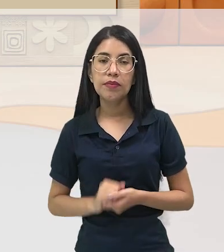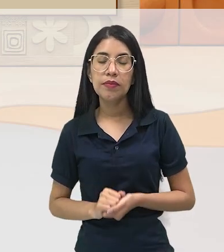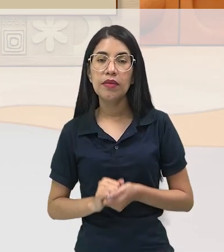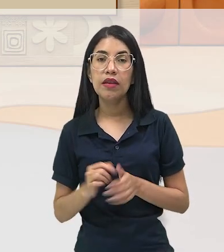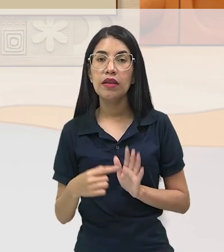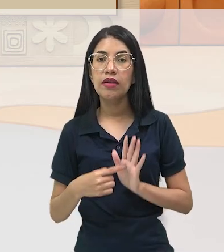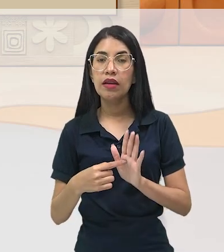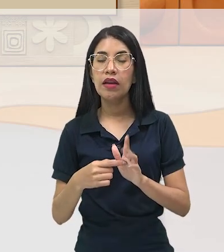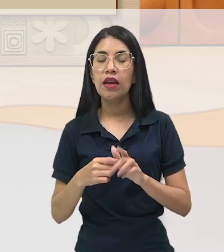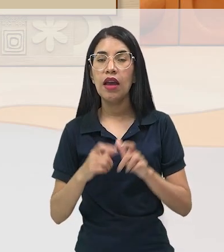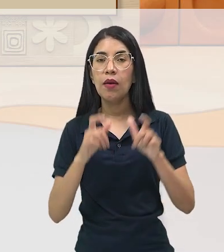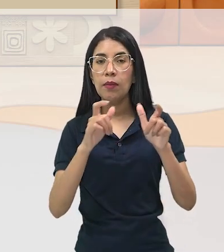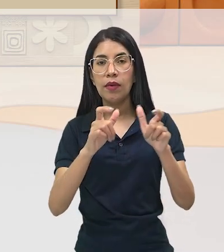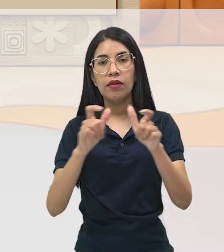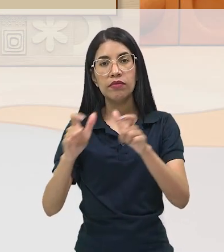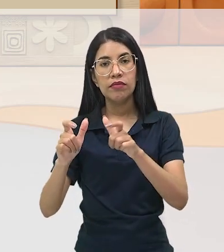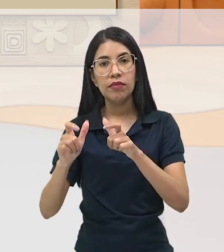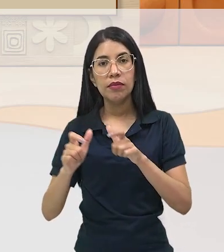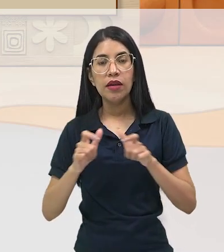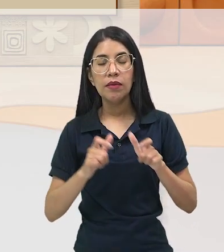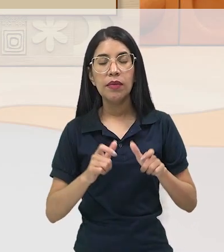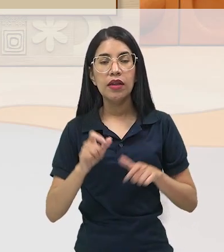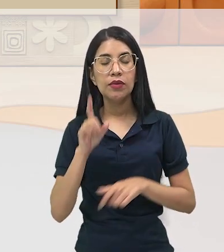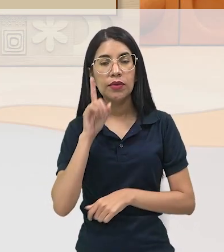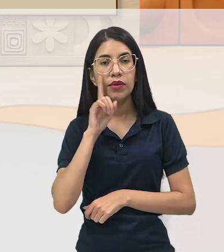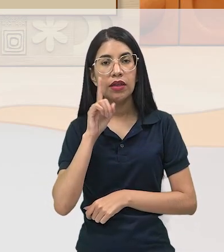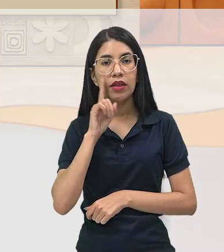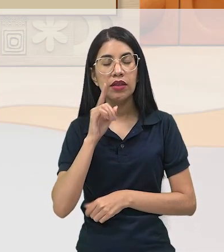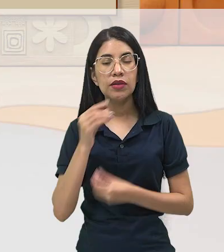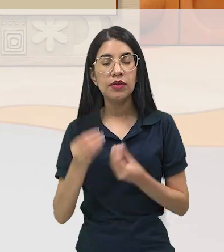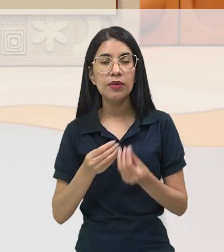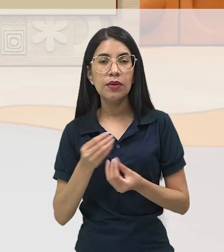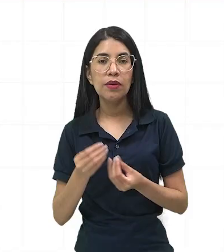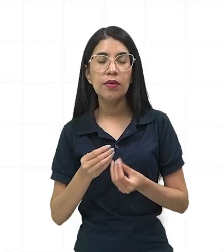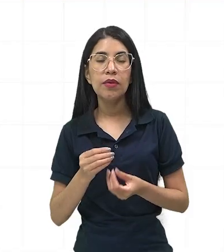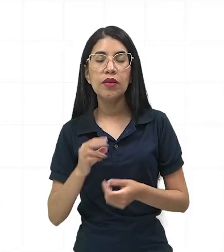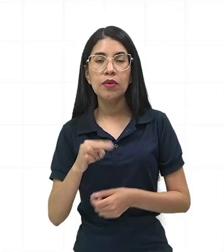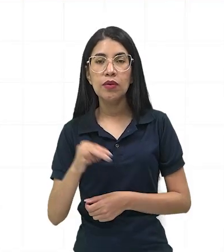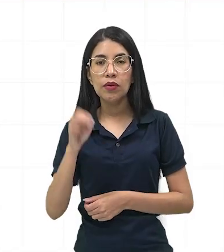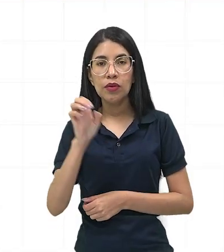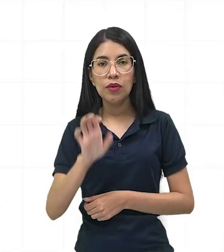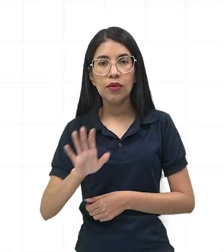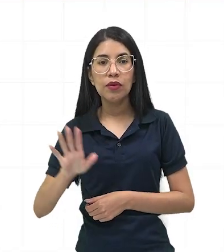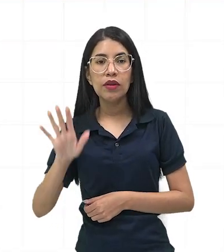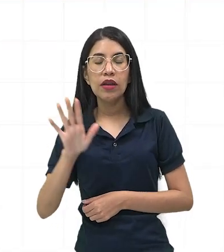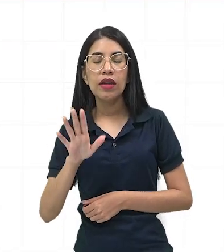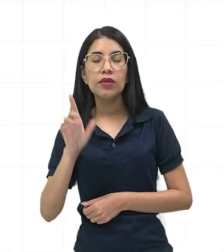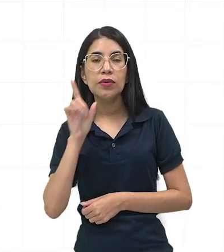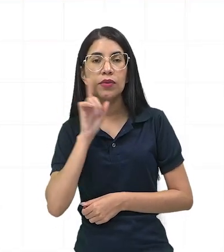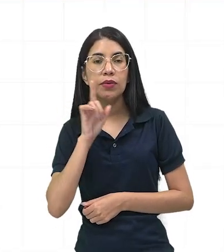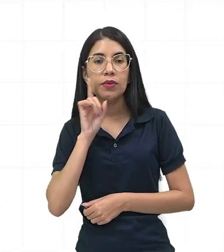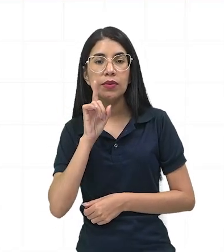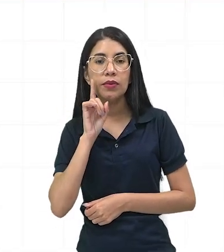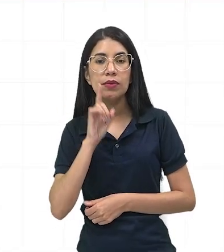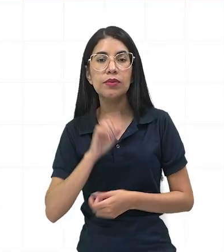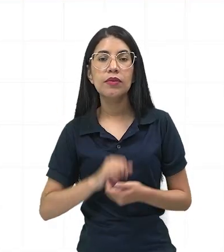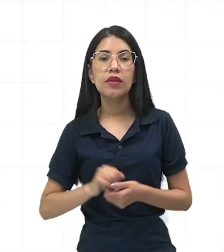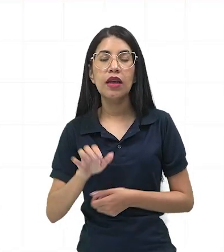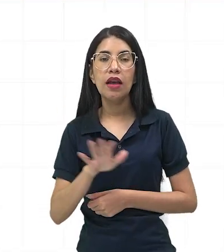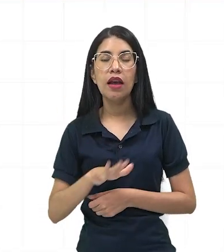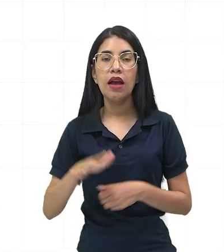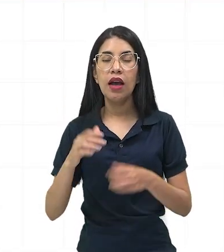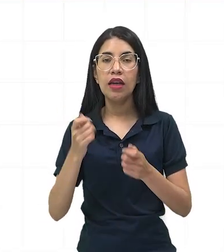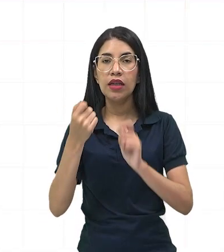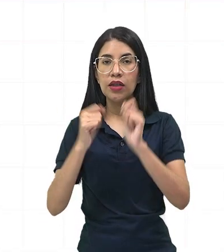por região quais são então essas áreas dos Estados Unidos a partir do Nordeste, onde a gente vai ter o espaço